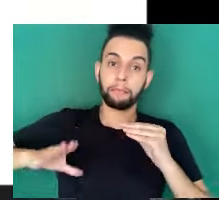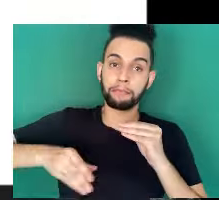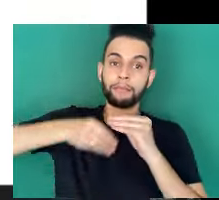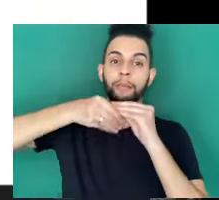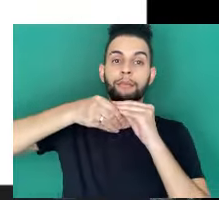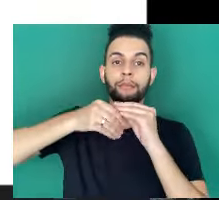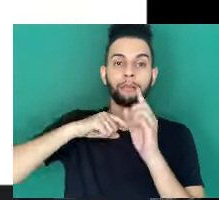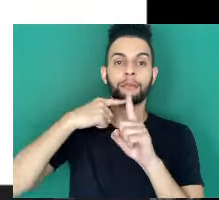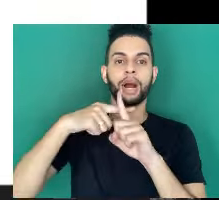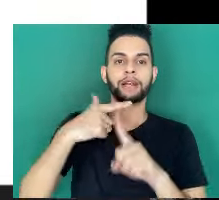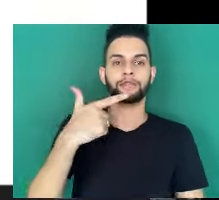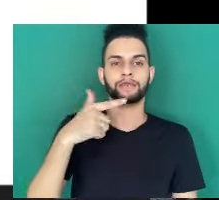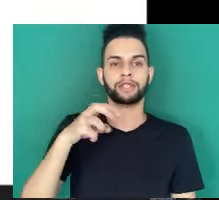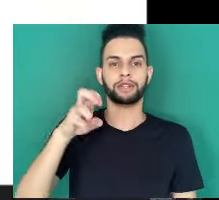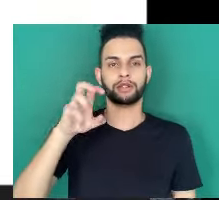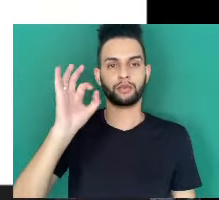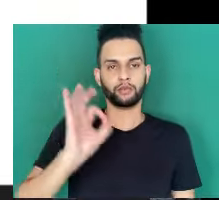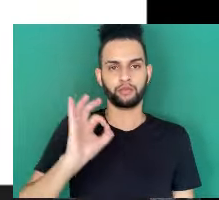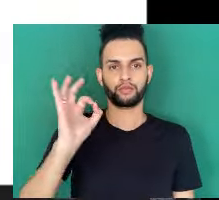25%